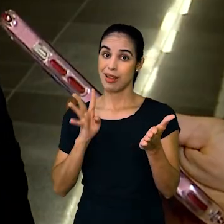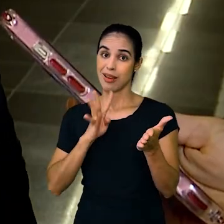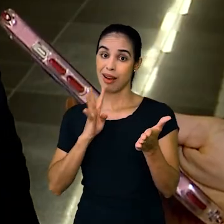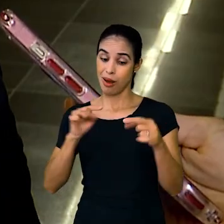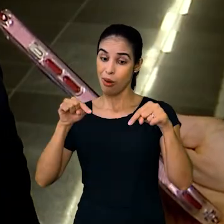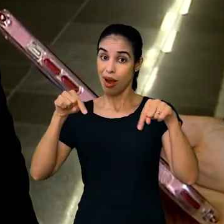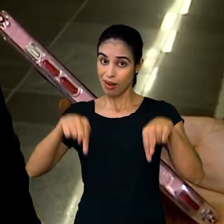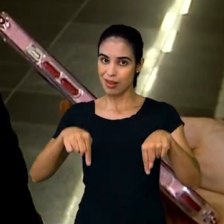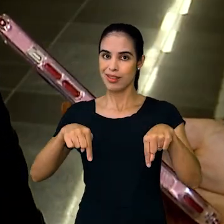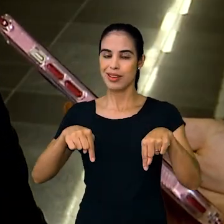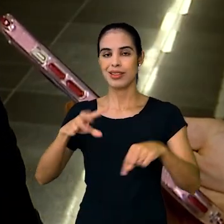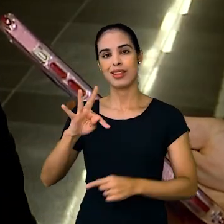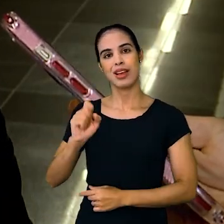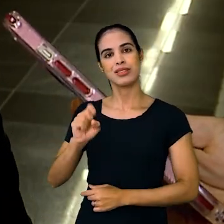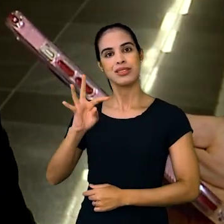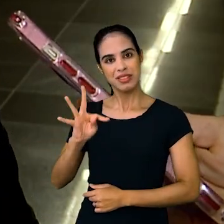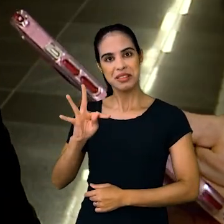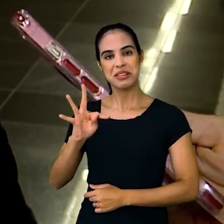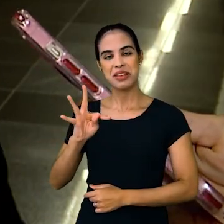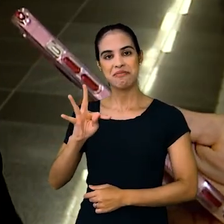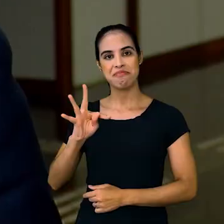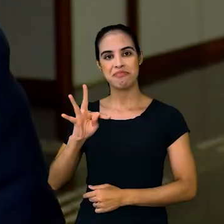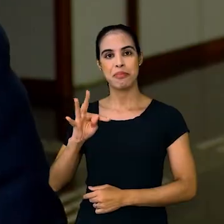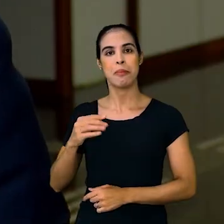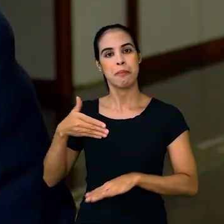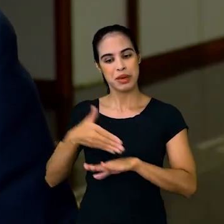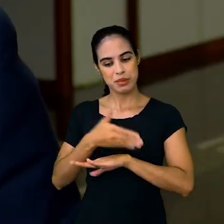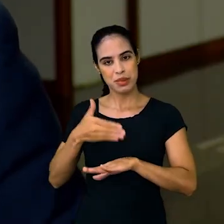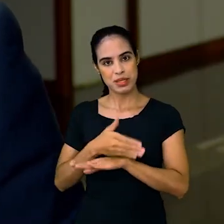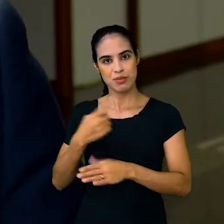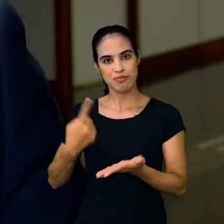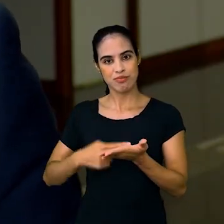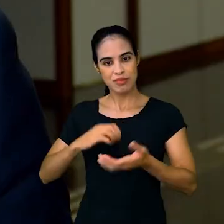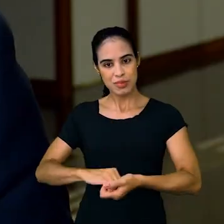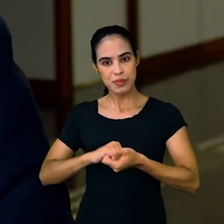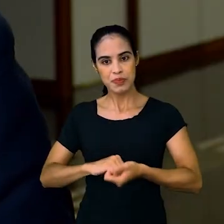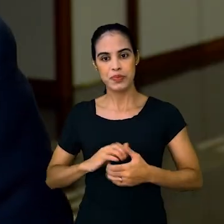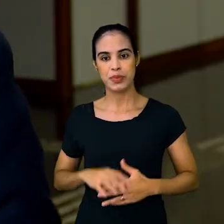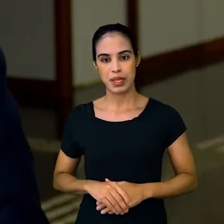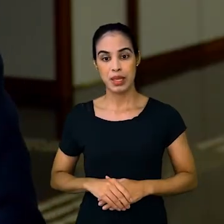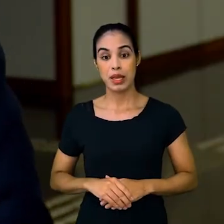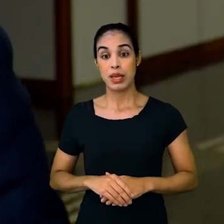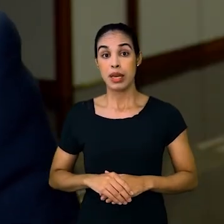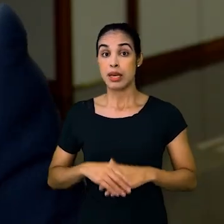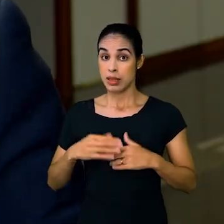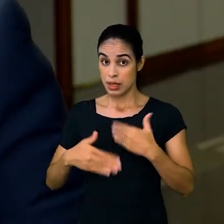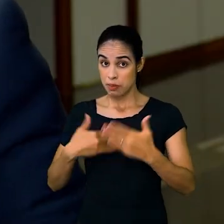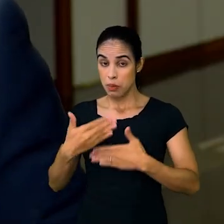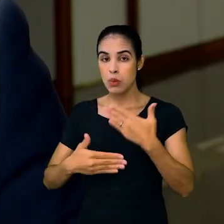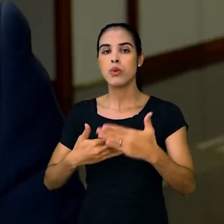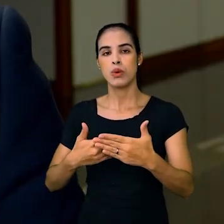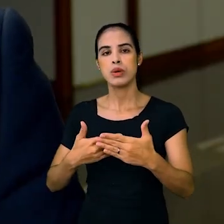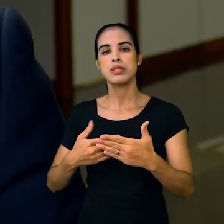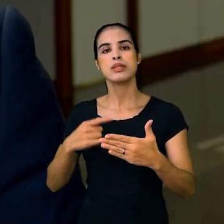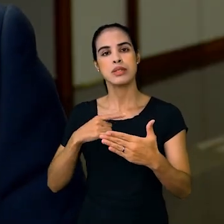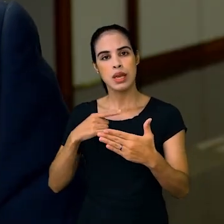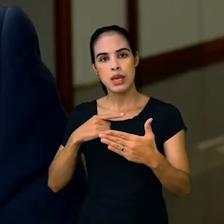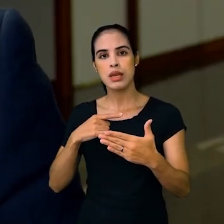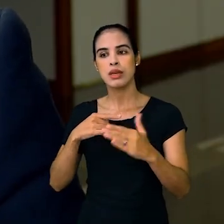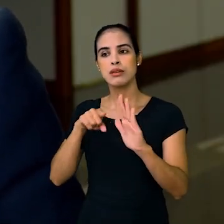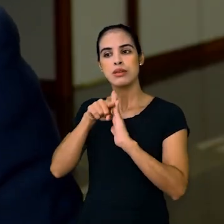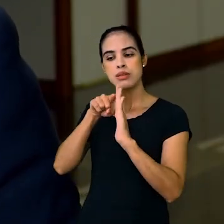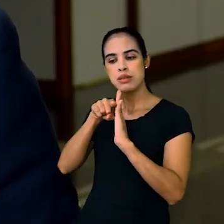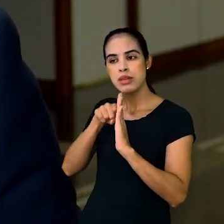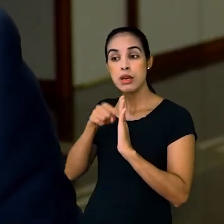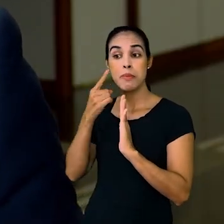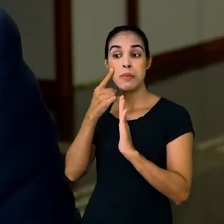construído aqui, ó, no pilar do TST. A partir de março será formada uma comissão paritária para entender melhor a situação deles,